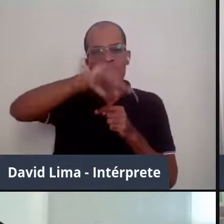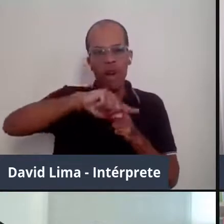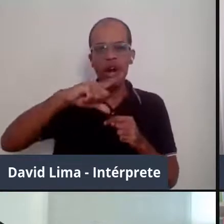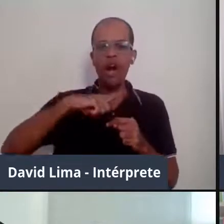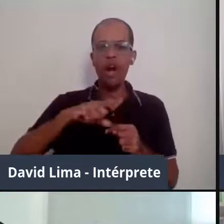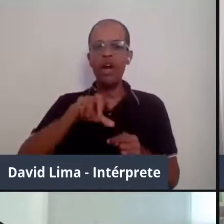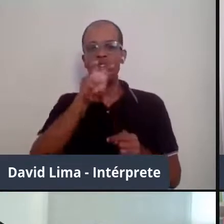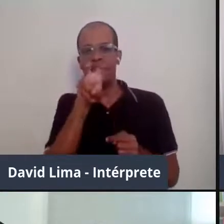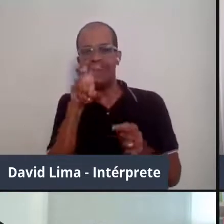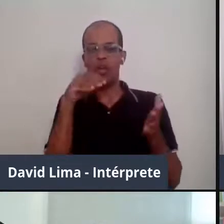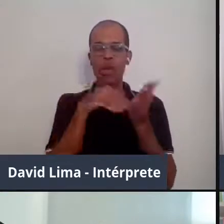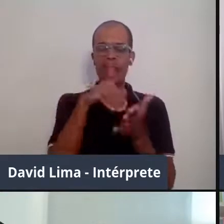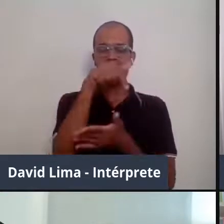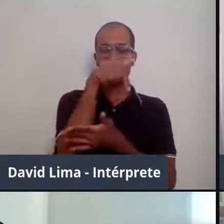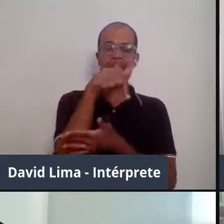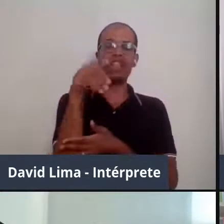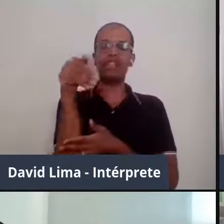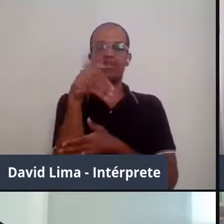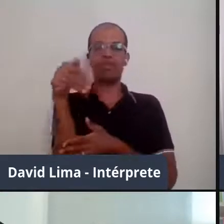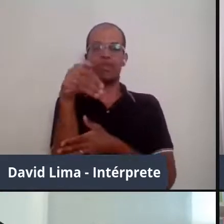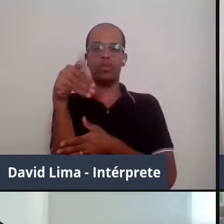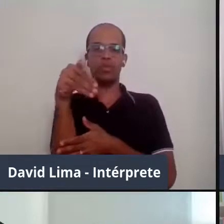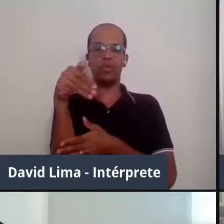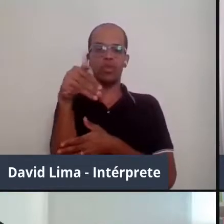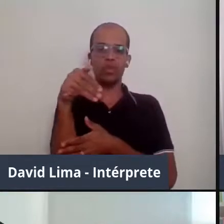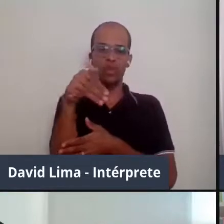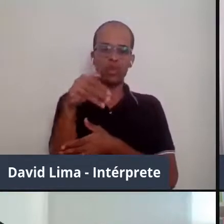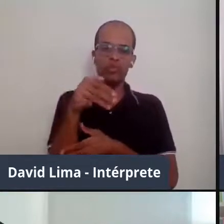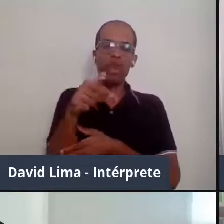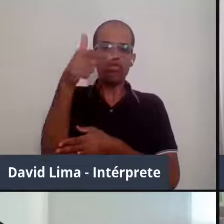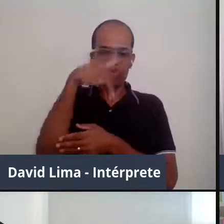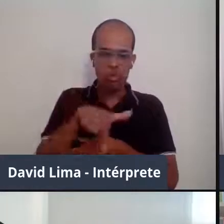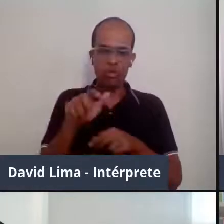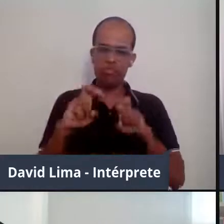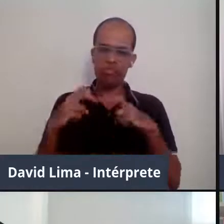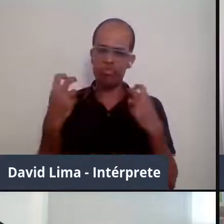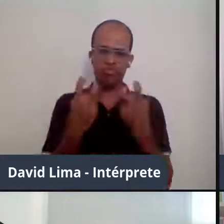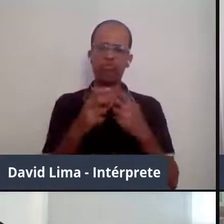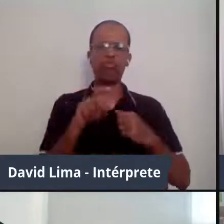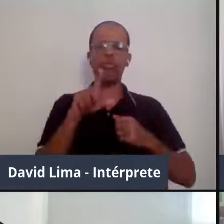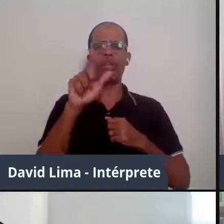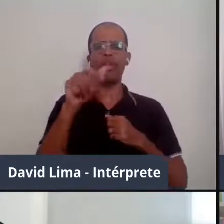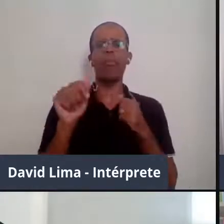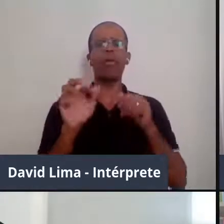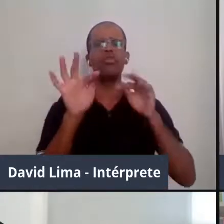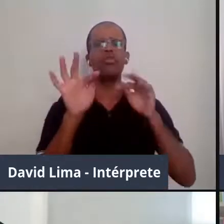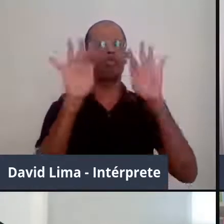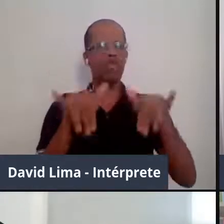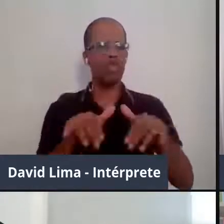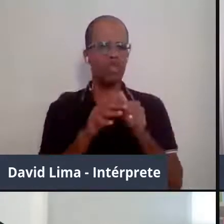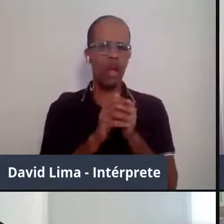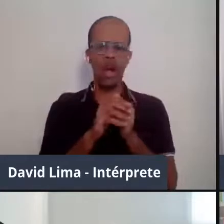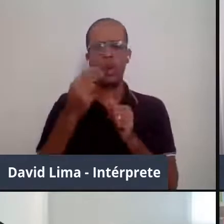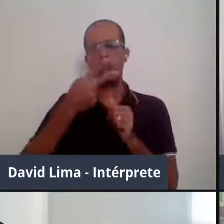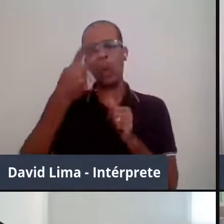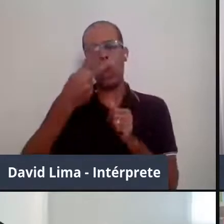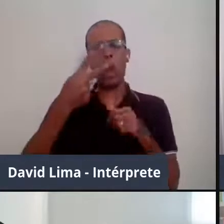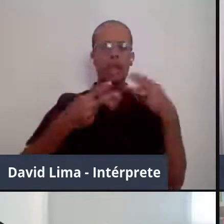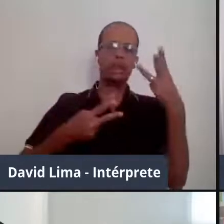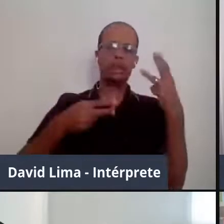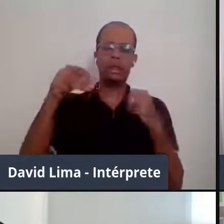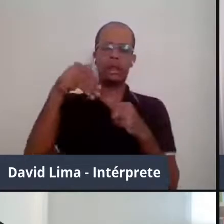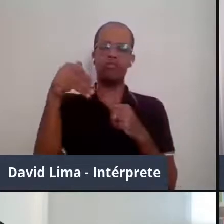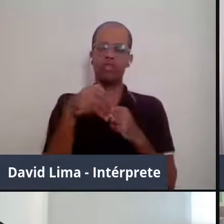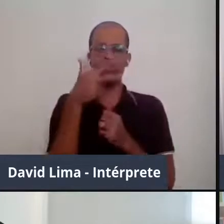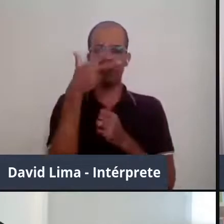de 5 a 7 minutos para uma segunda rodada. E depois, considerações finais, 2 a 3 minutos. Acho que